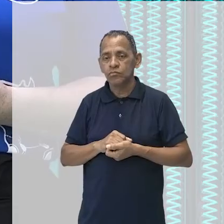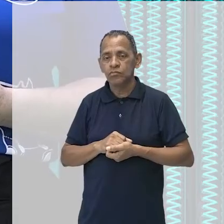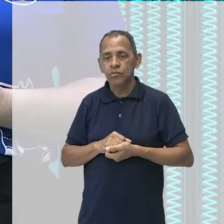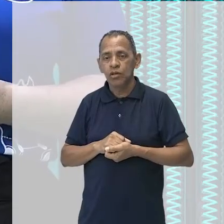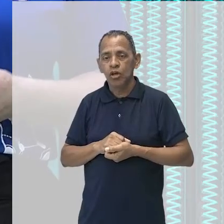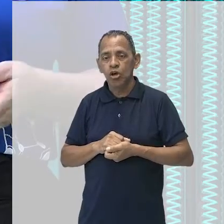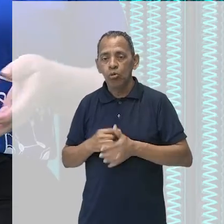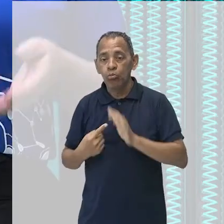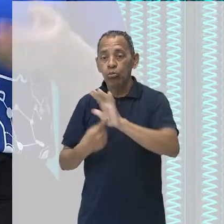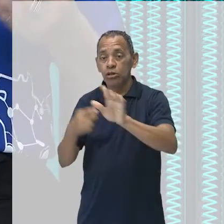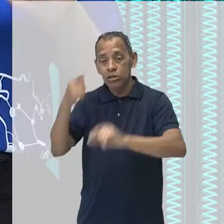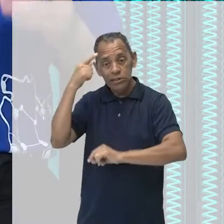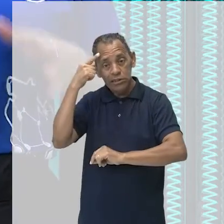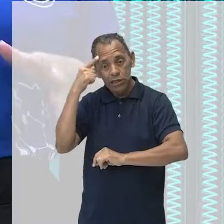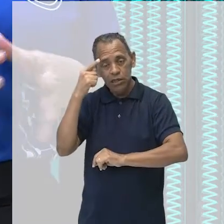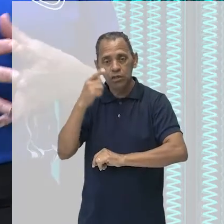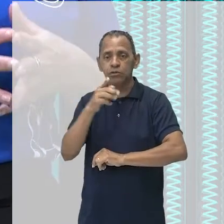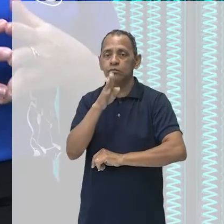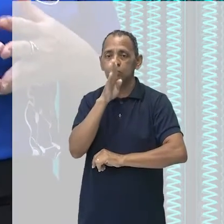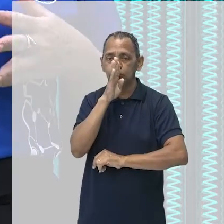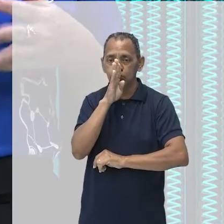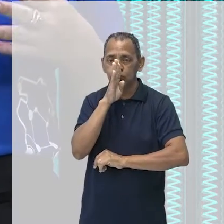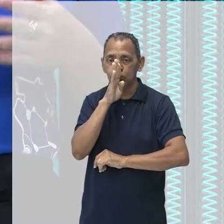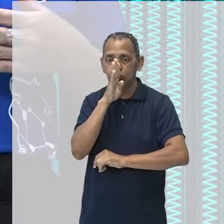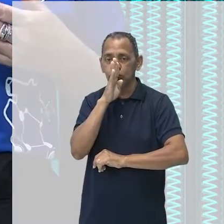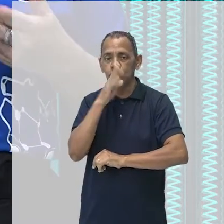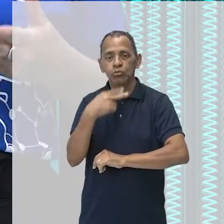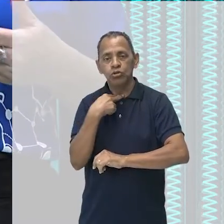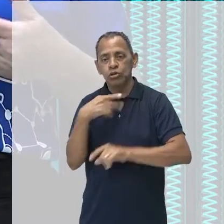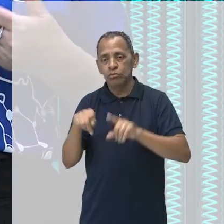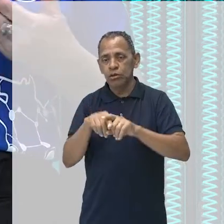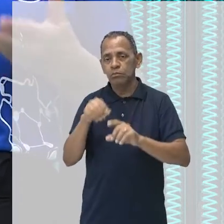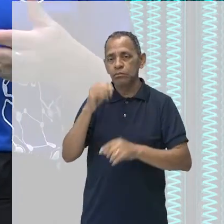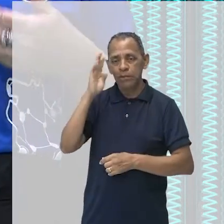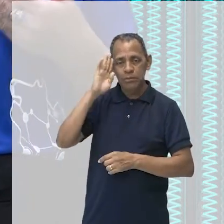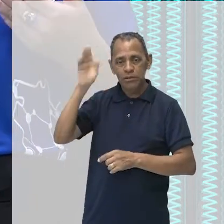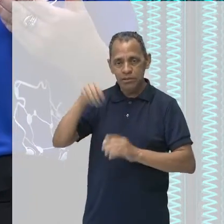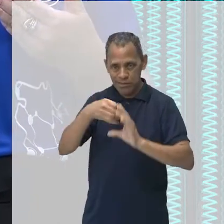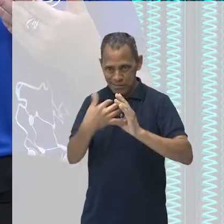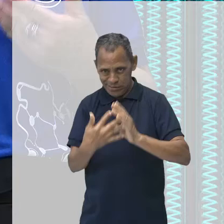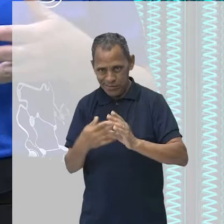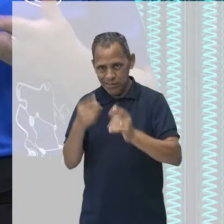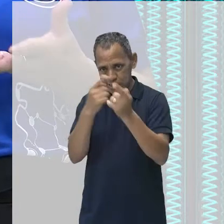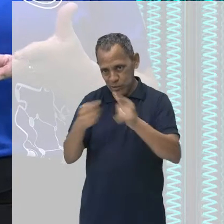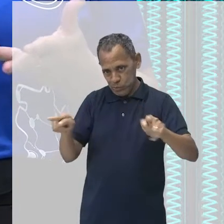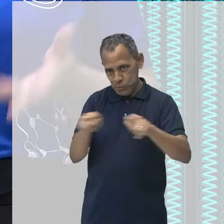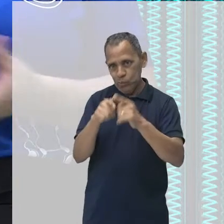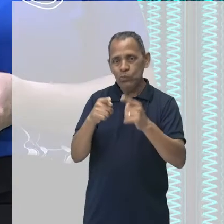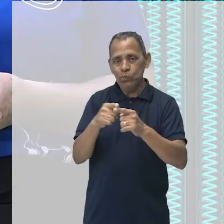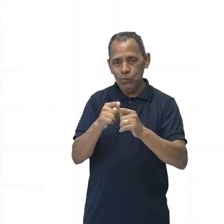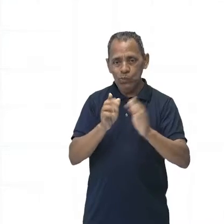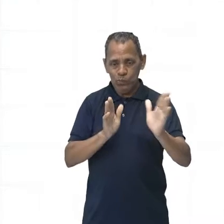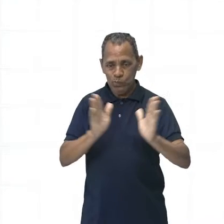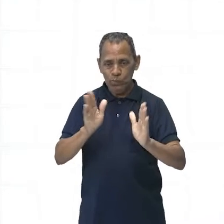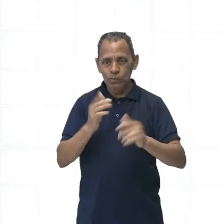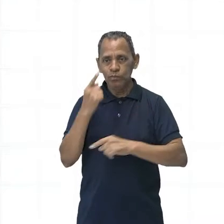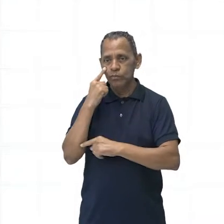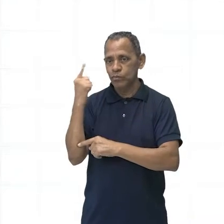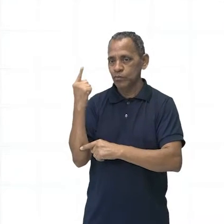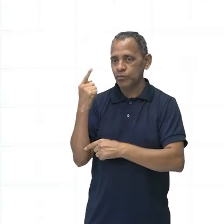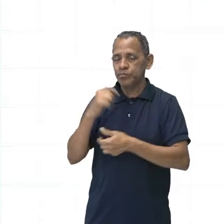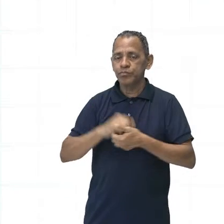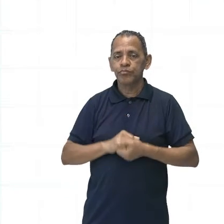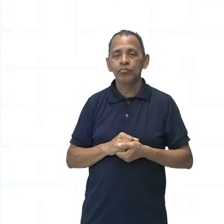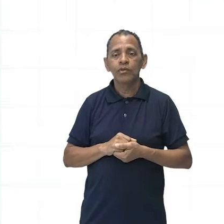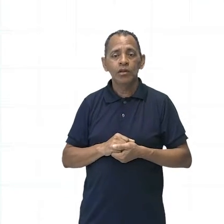suas ideias. Então, quais são as principais características e música desse período, as canções? Vamos ver?